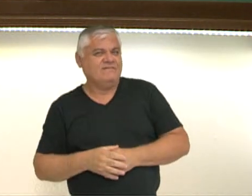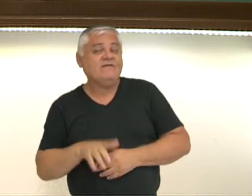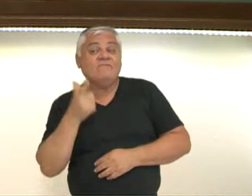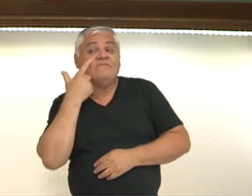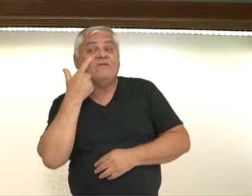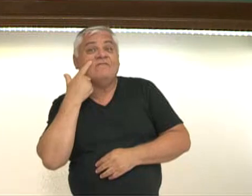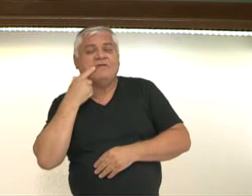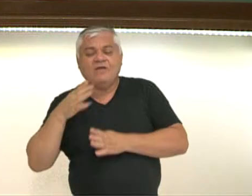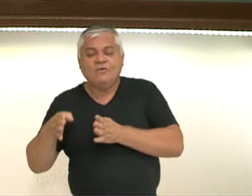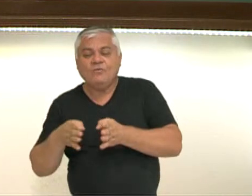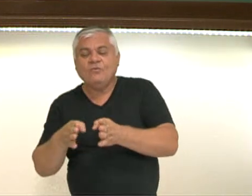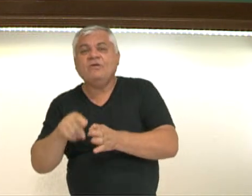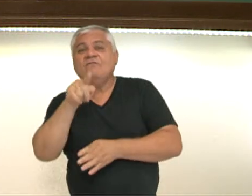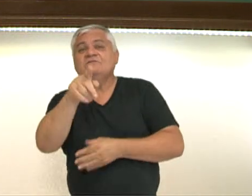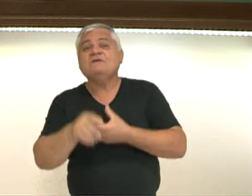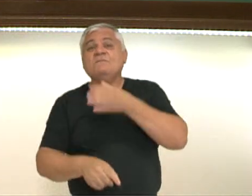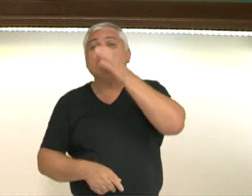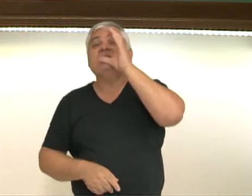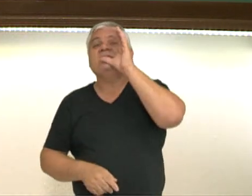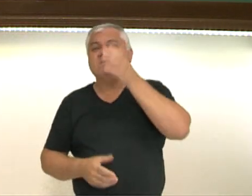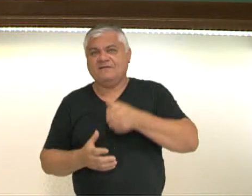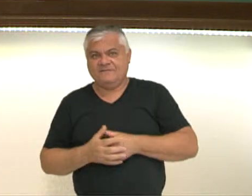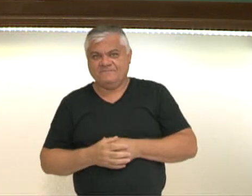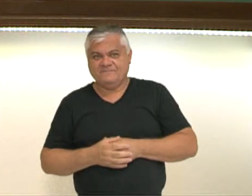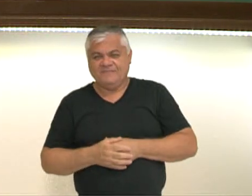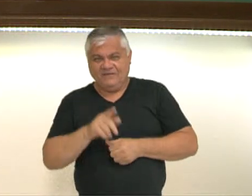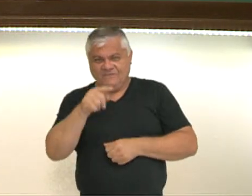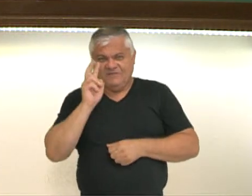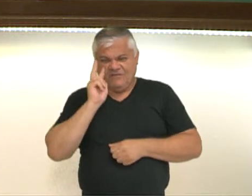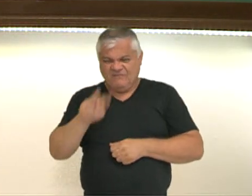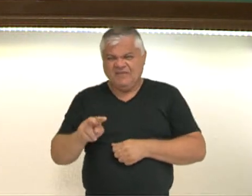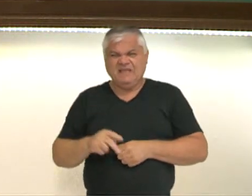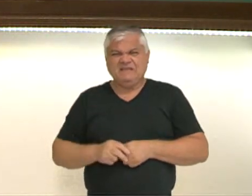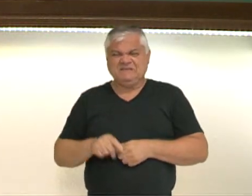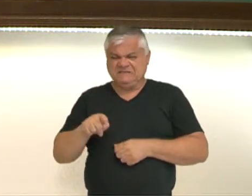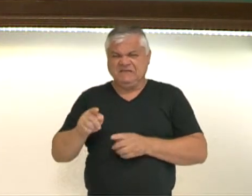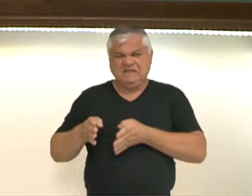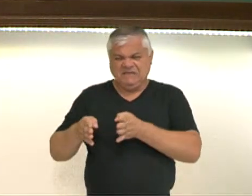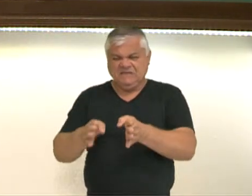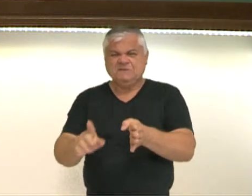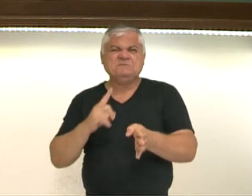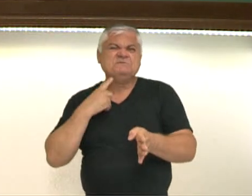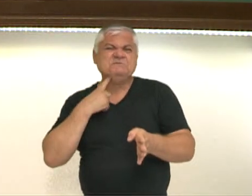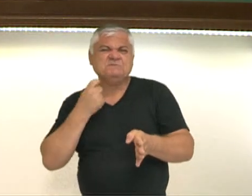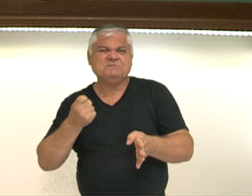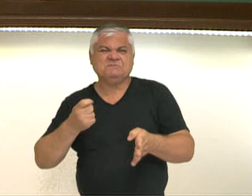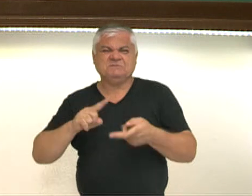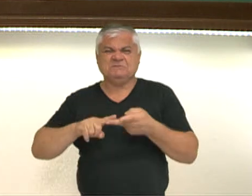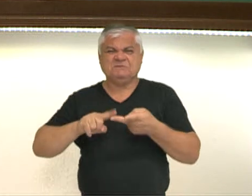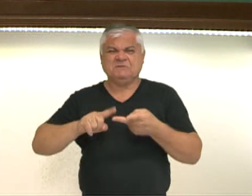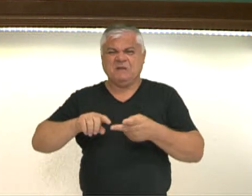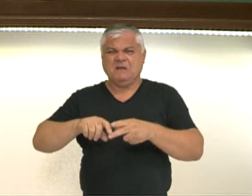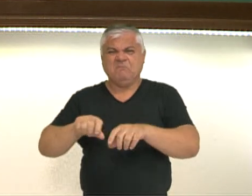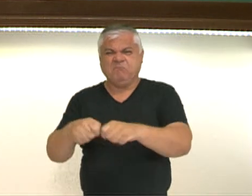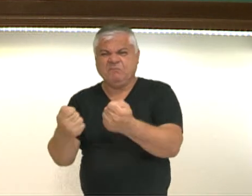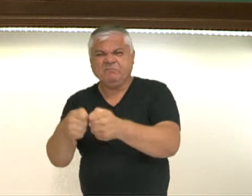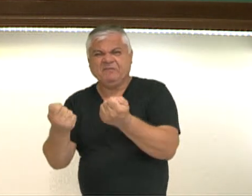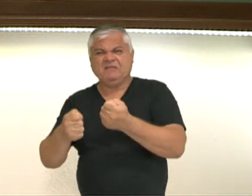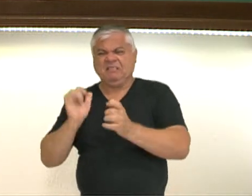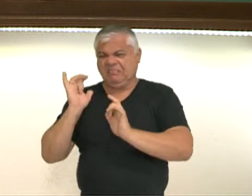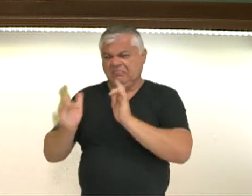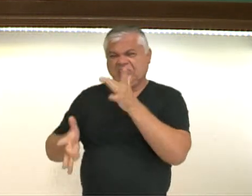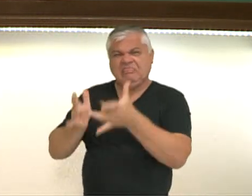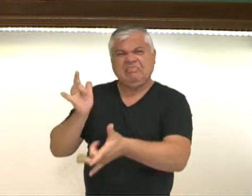dão origem à água que essas pessoas tomam. Quando você vê lá um rio todo destruído, sem a sua mata ciliar, todo